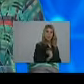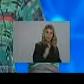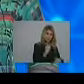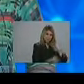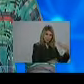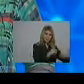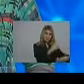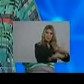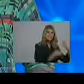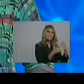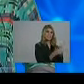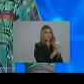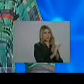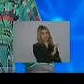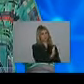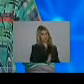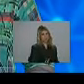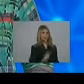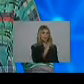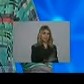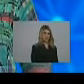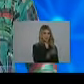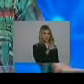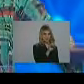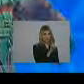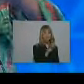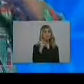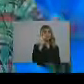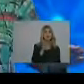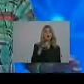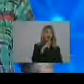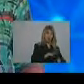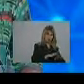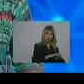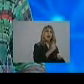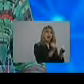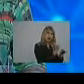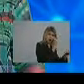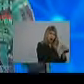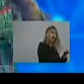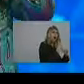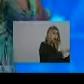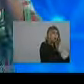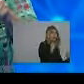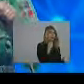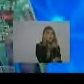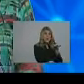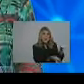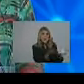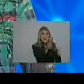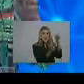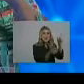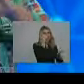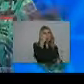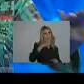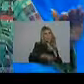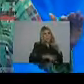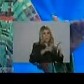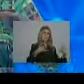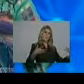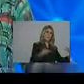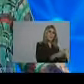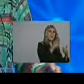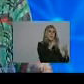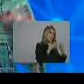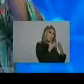processo da segurança pública do Estado do Rio de Janeiro. Aqui fazem muita obra, mas nós queremos cuidar do povo maravilha. Pode ter o Porto